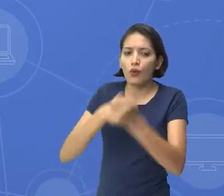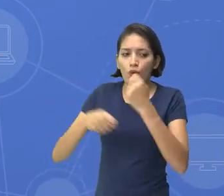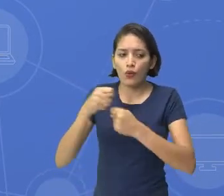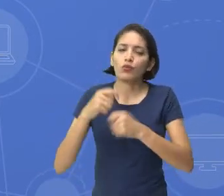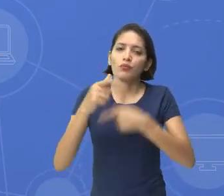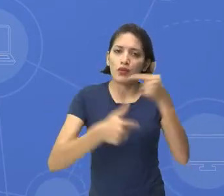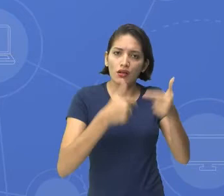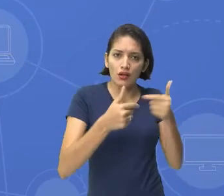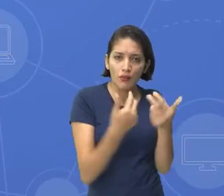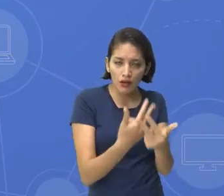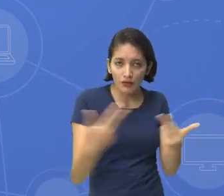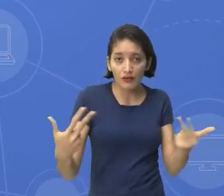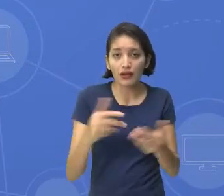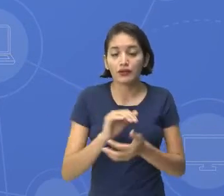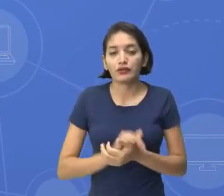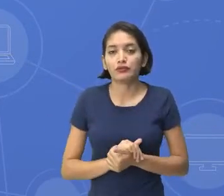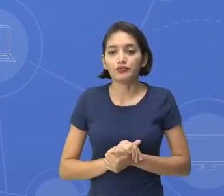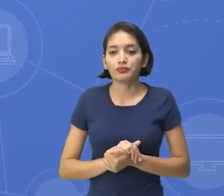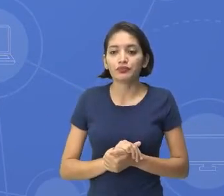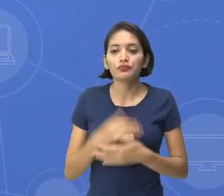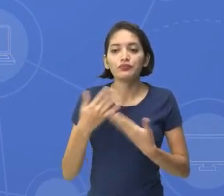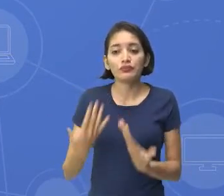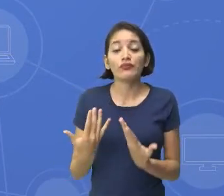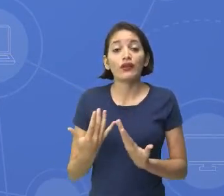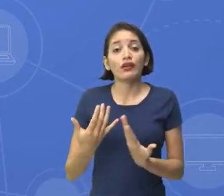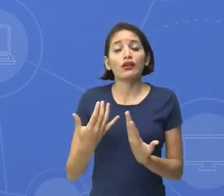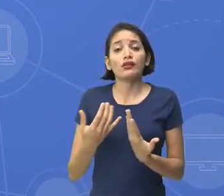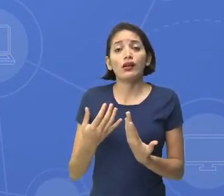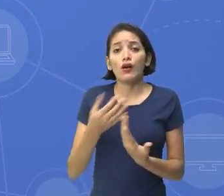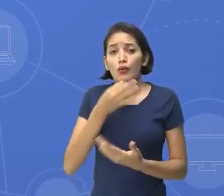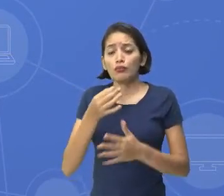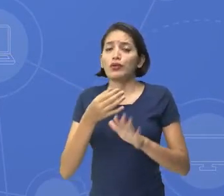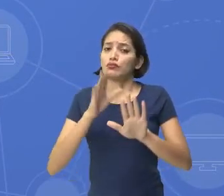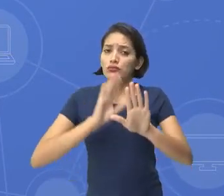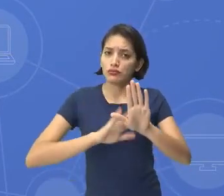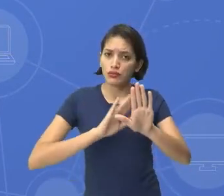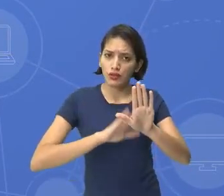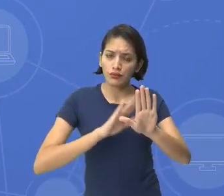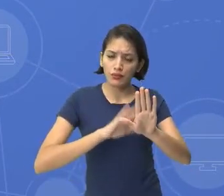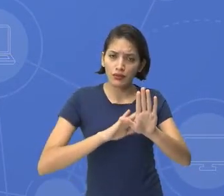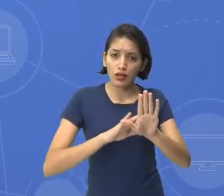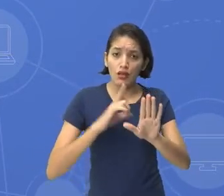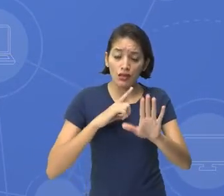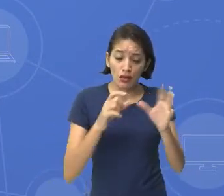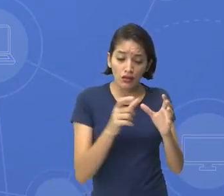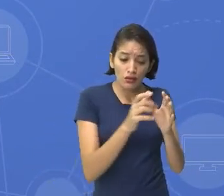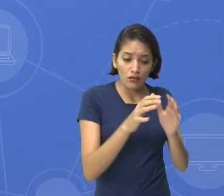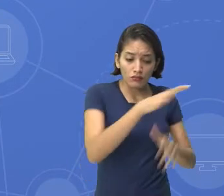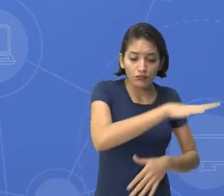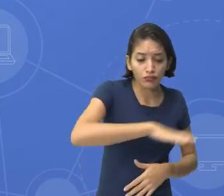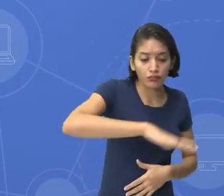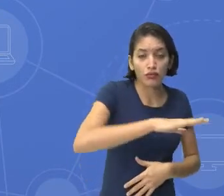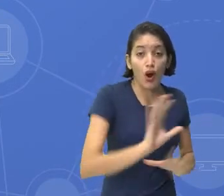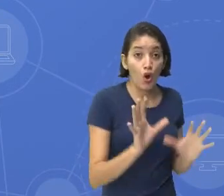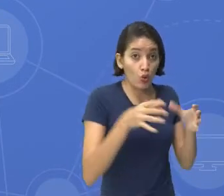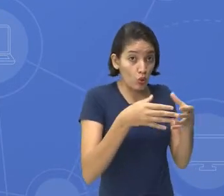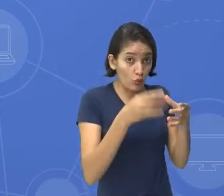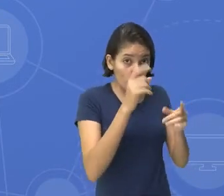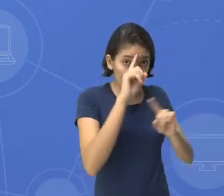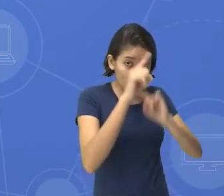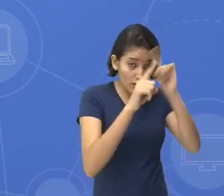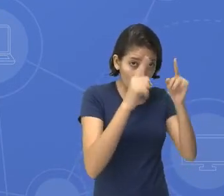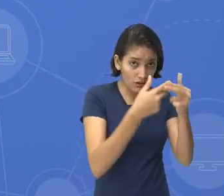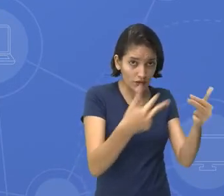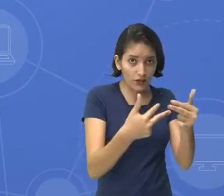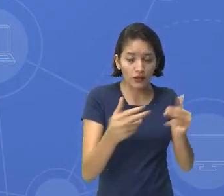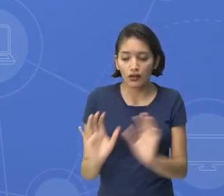né? Então, o discurso ideológico no sentido amplo é um conjunto de ideias.